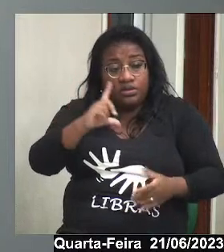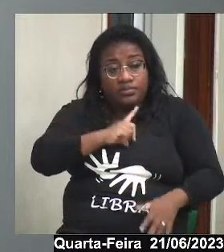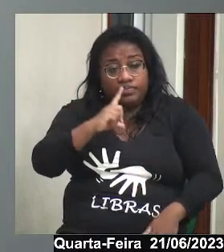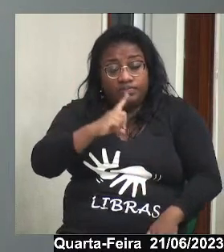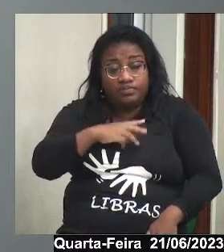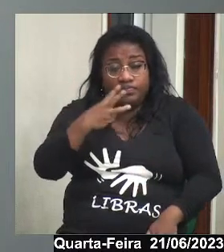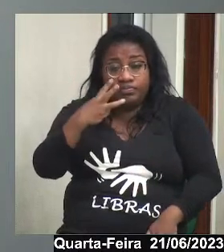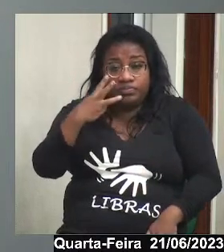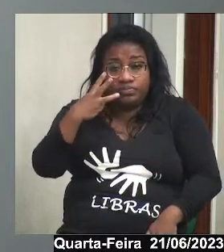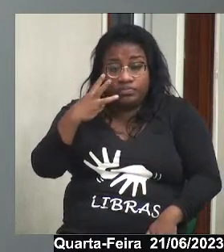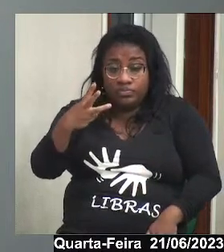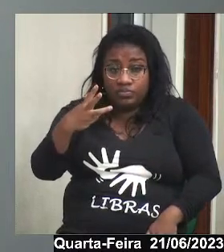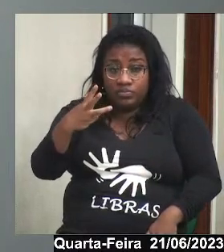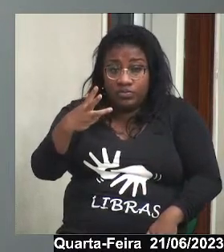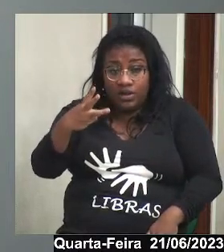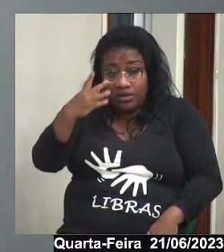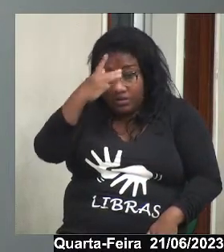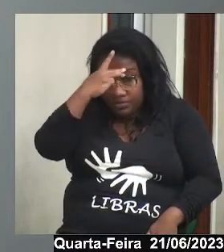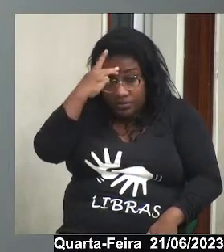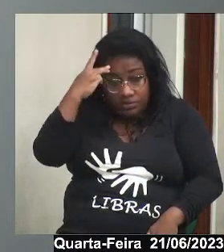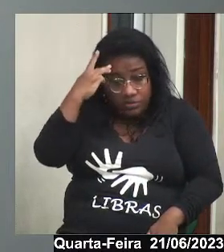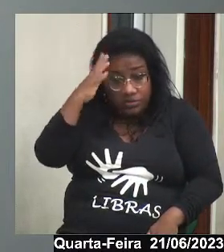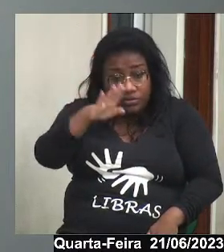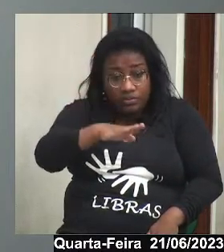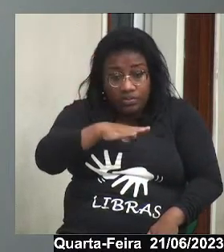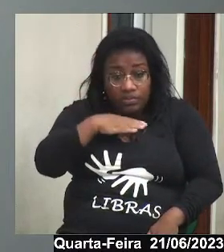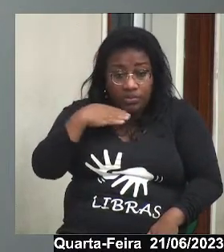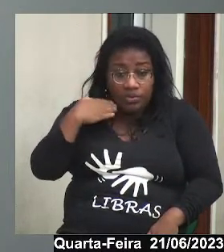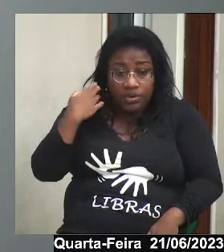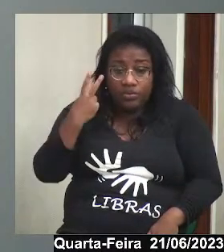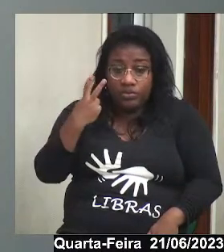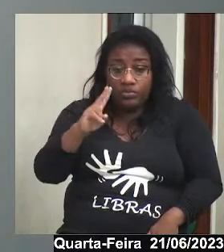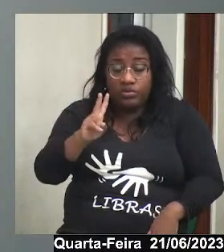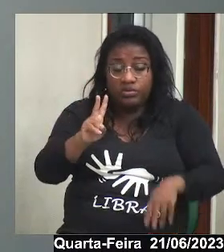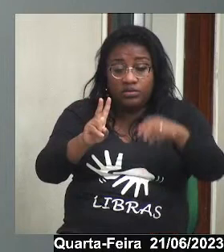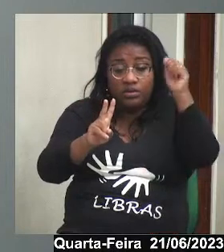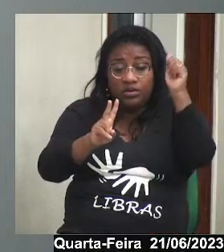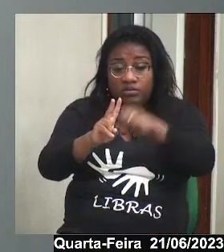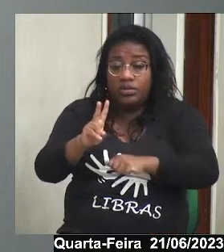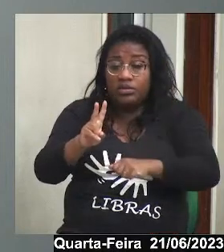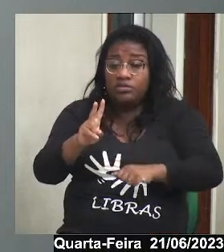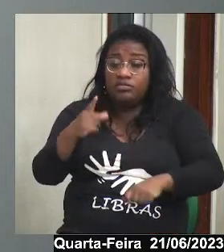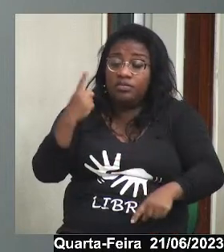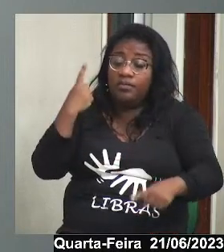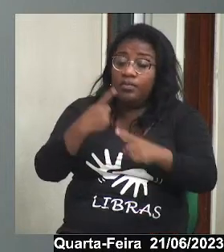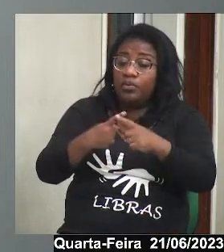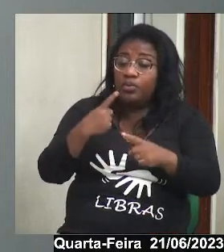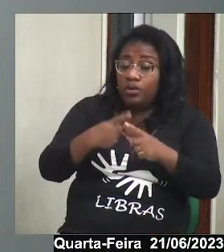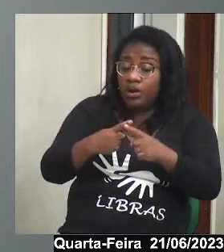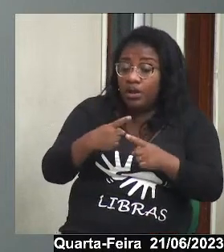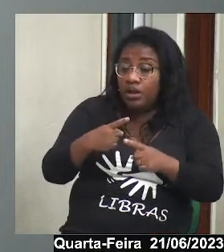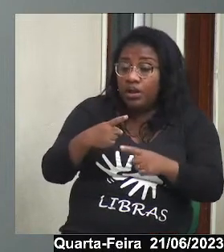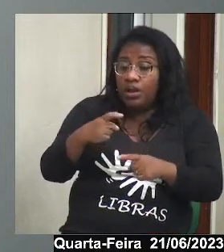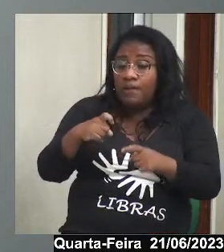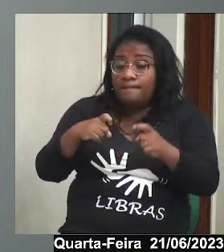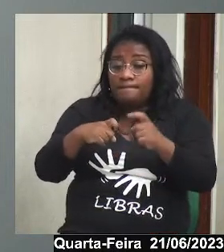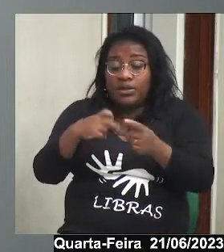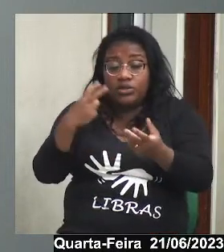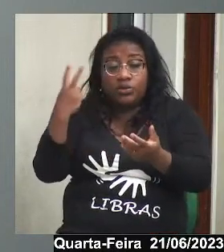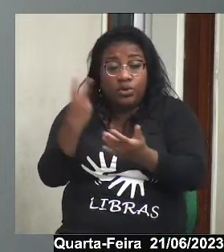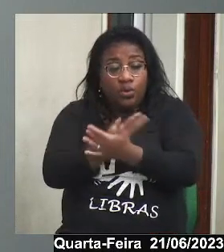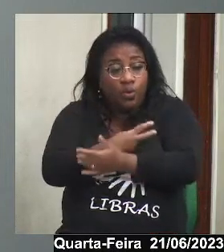tivemos 3 mortes por negligência médica em 2 meses. O caso do menino